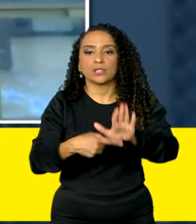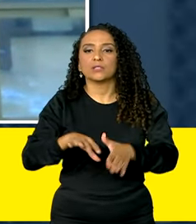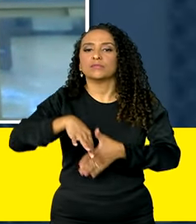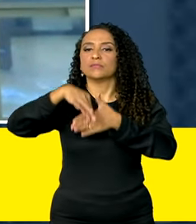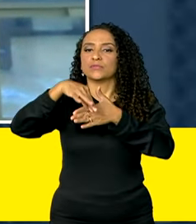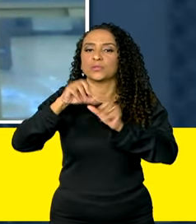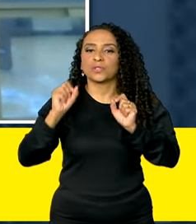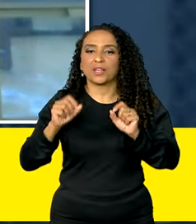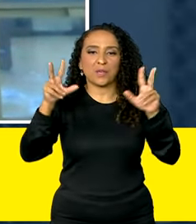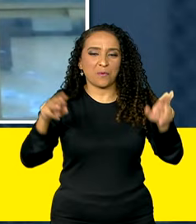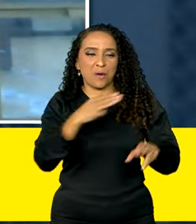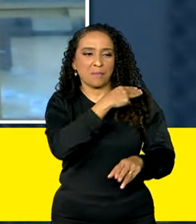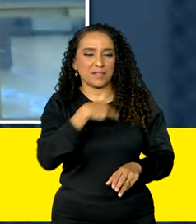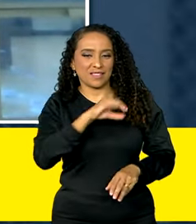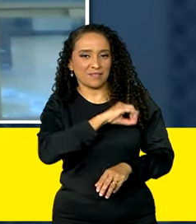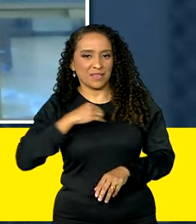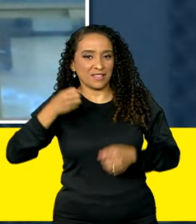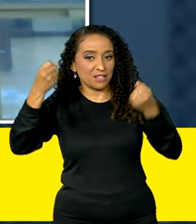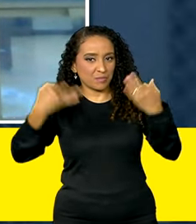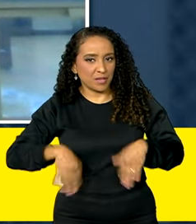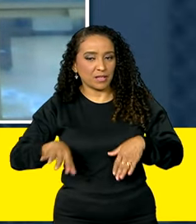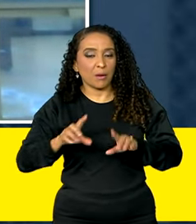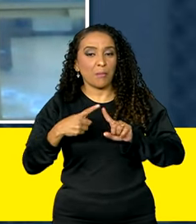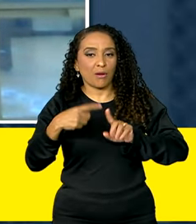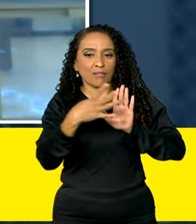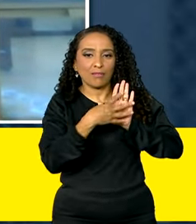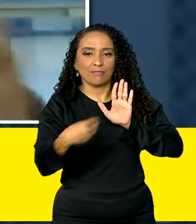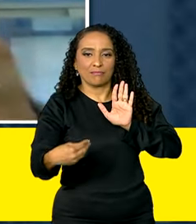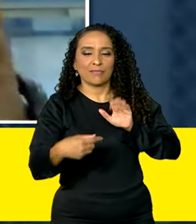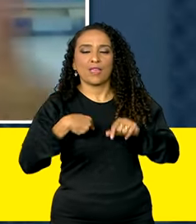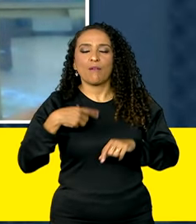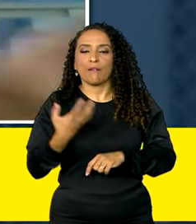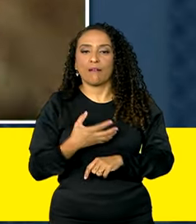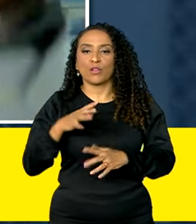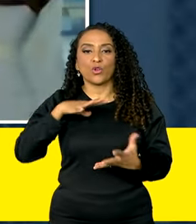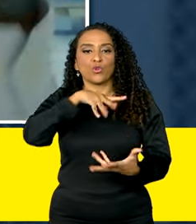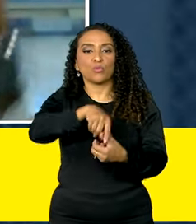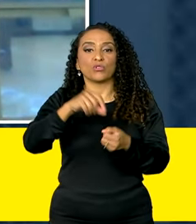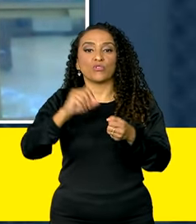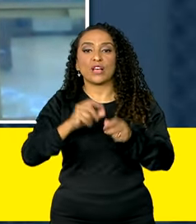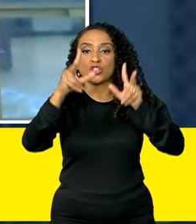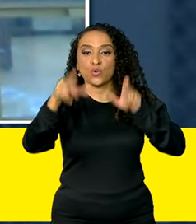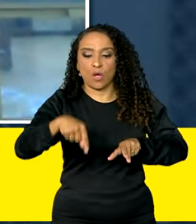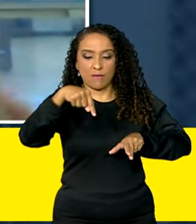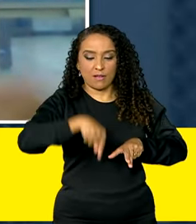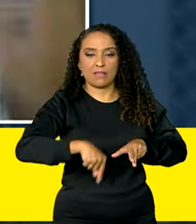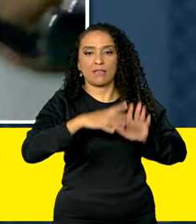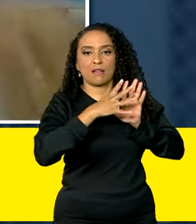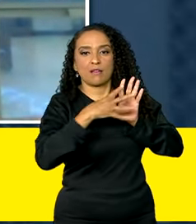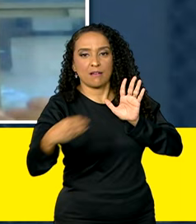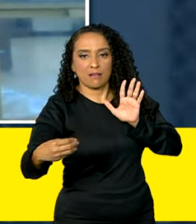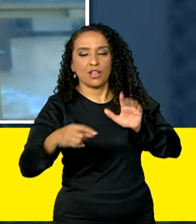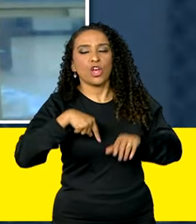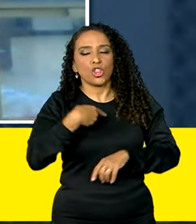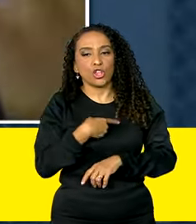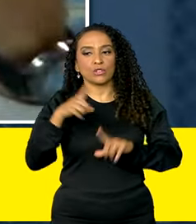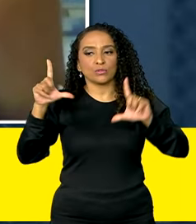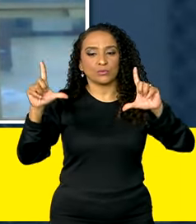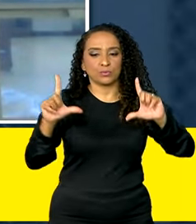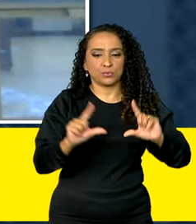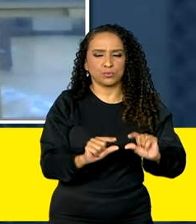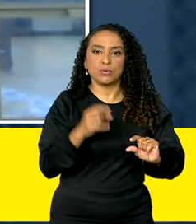vai liderar, como diz a ministra Marina Silva, liderar pelo exemplo. Eu quero que o mundo faça aquilo que eu faço aqui em casa. Nós estamos